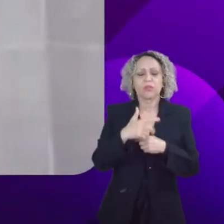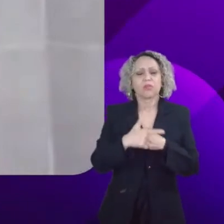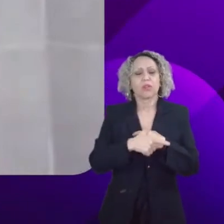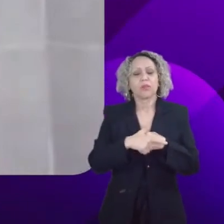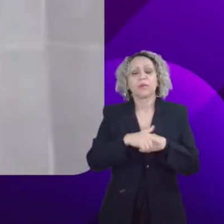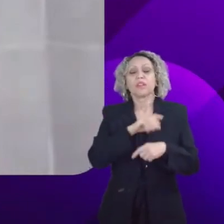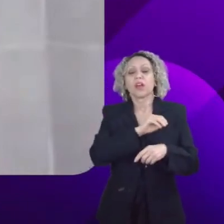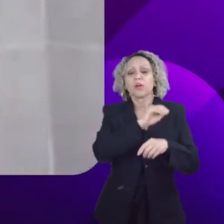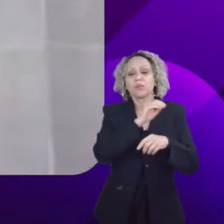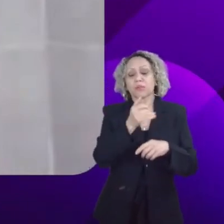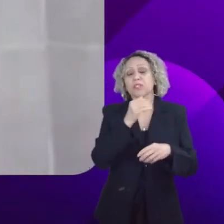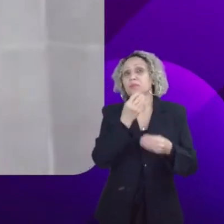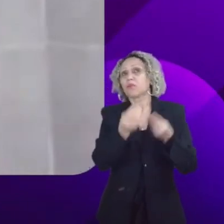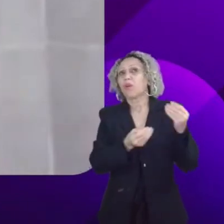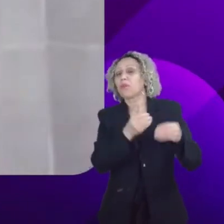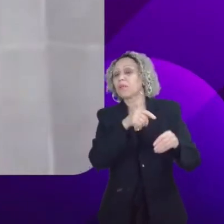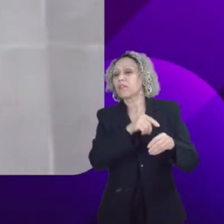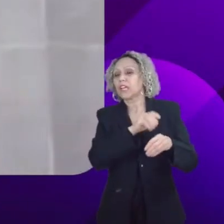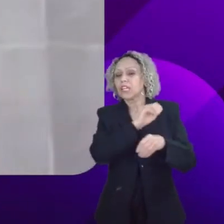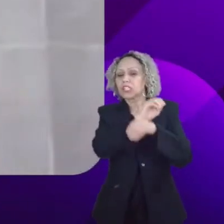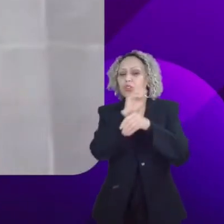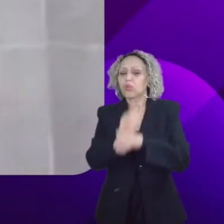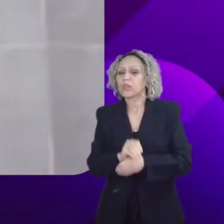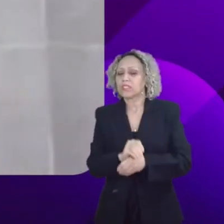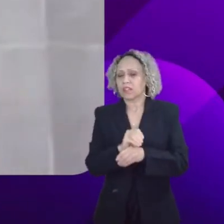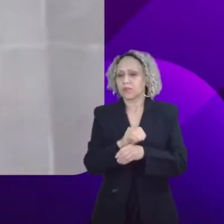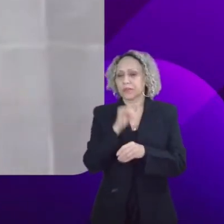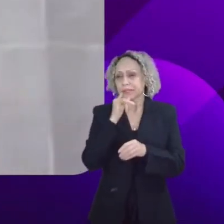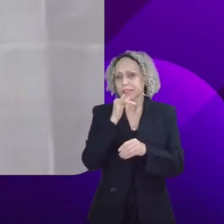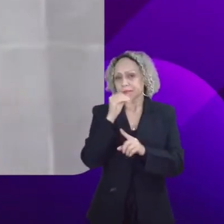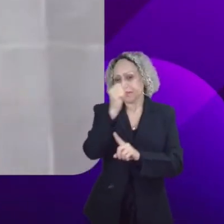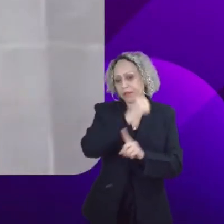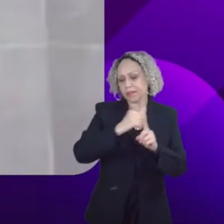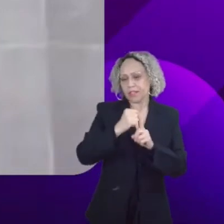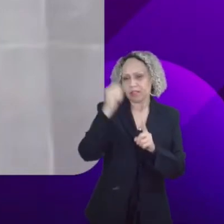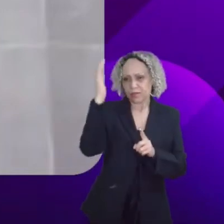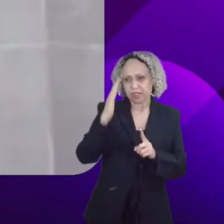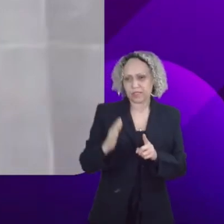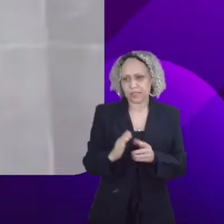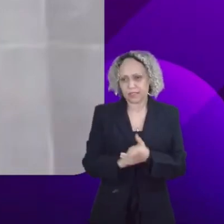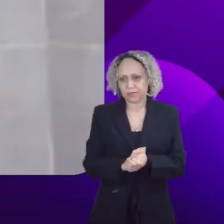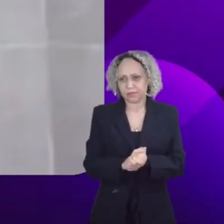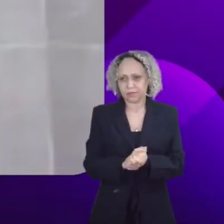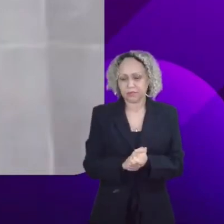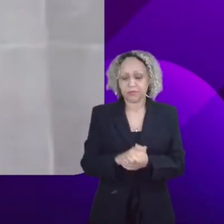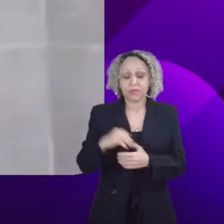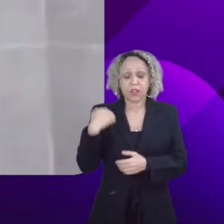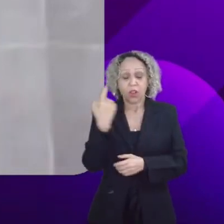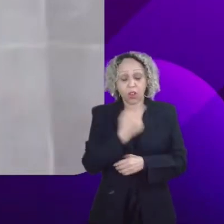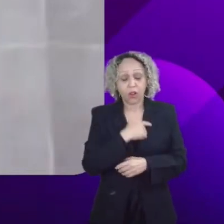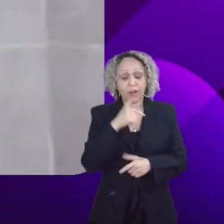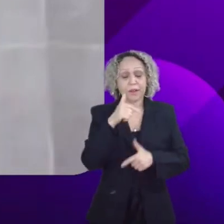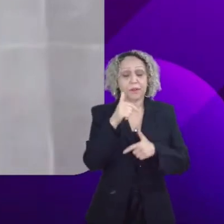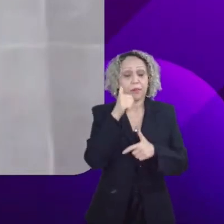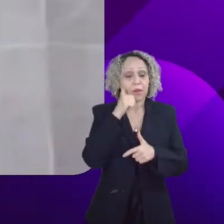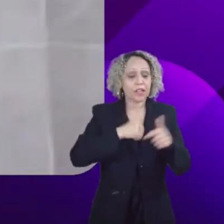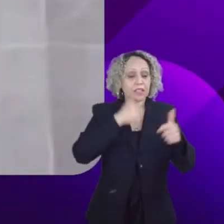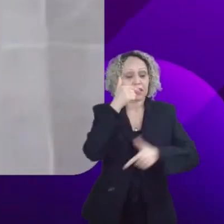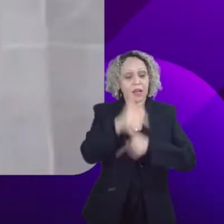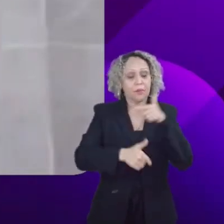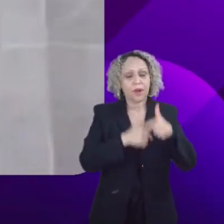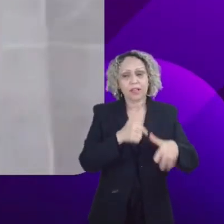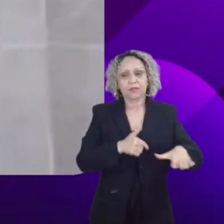desafios enfrentados por nós, mulheres trabalhadoras rurais do meio rural. Nós